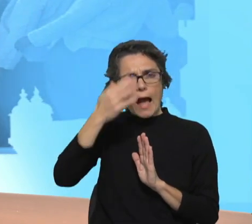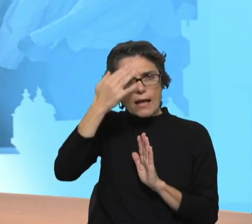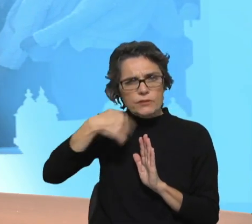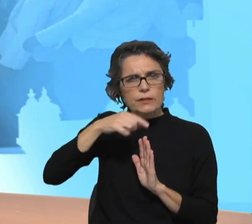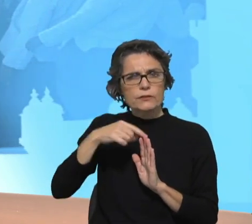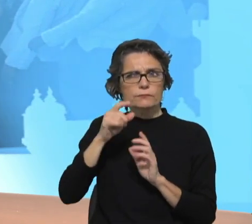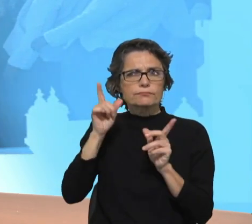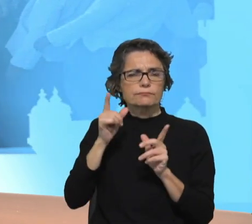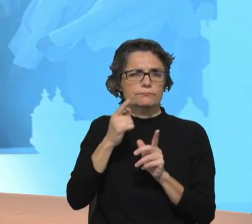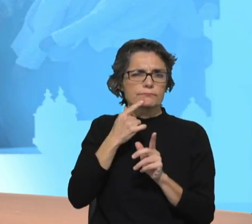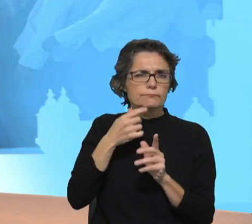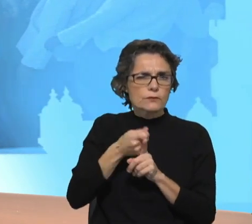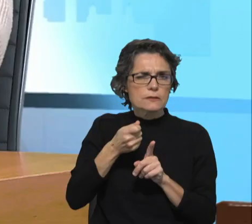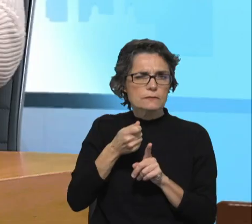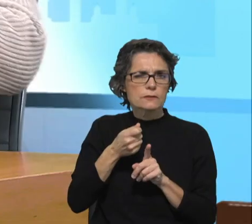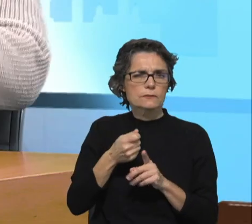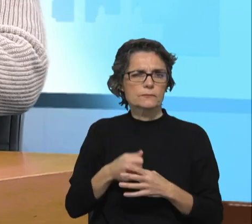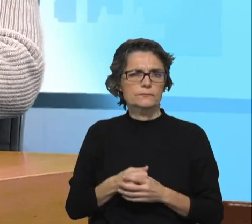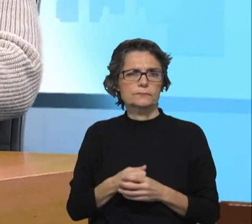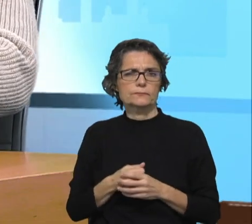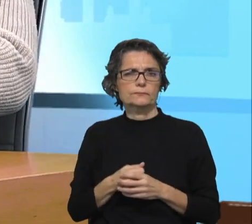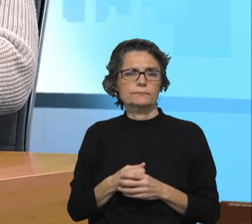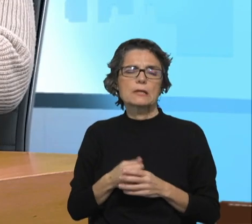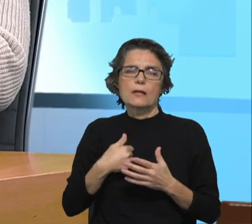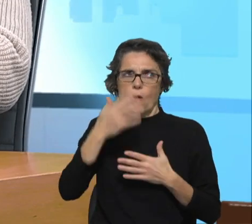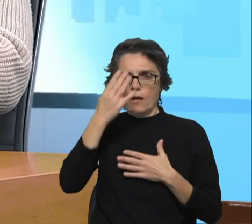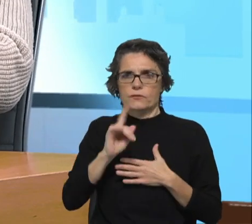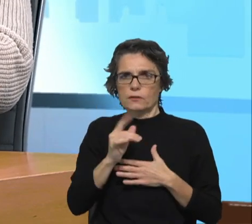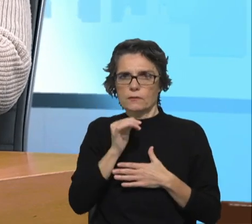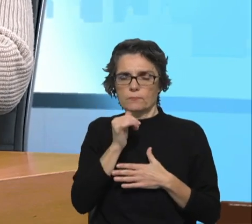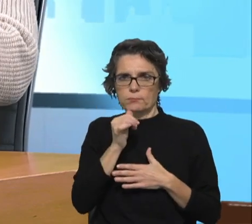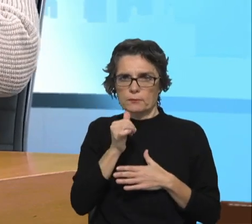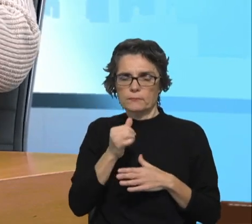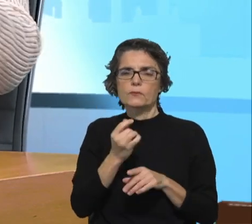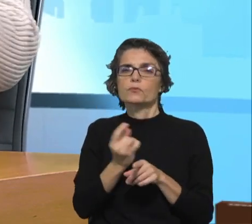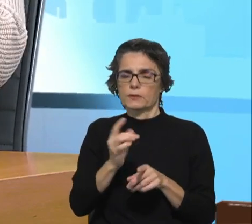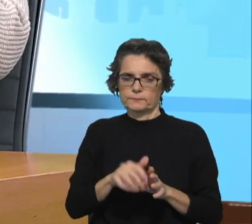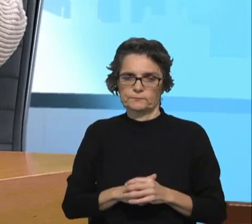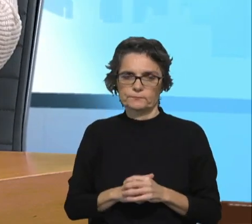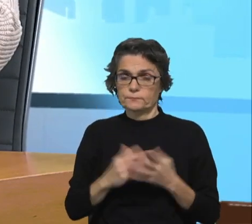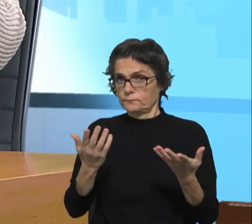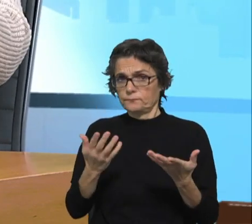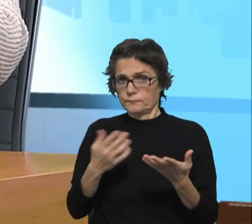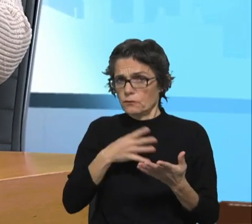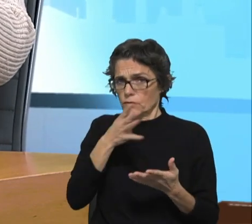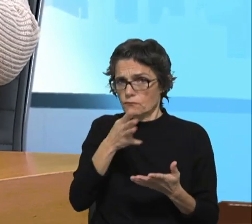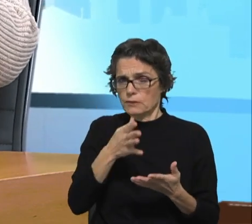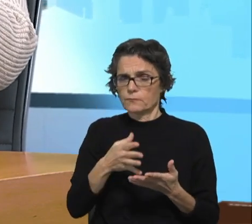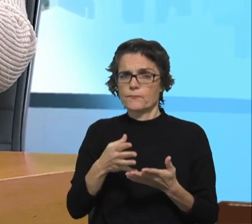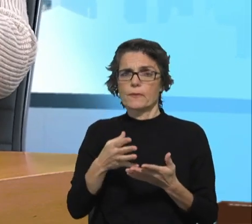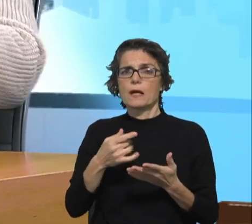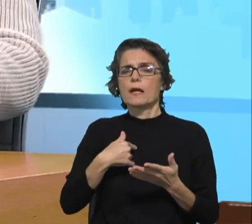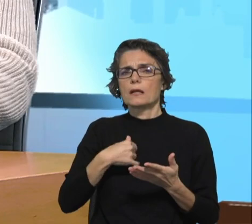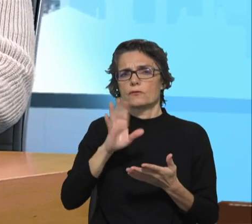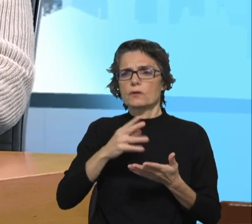estes desafios? Eu acho que ainda não estamos totalmente. E eu explico porquê. Por muitas pessoas com quem eu me cruzo e que